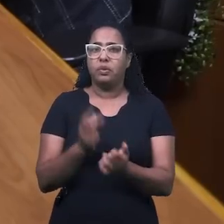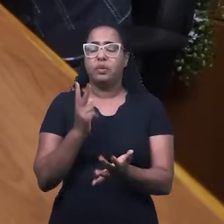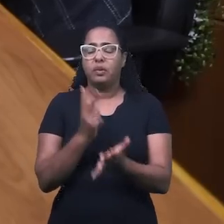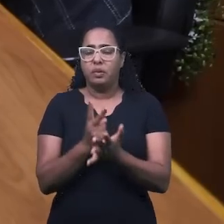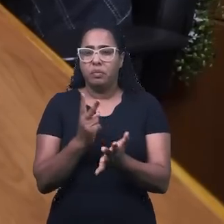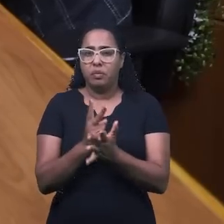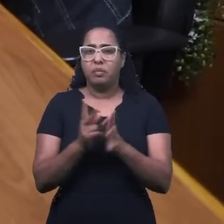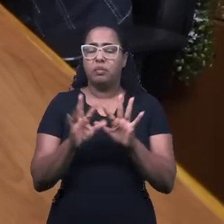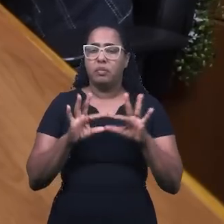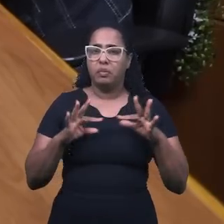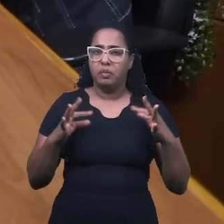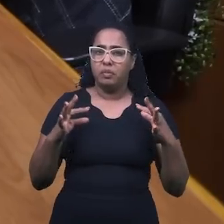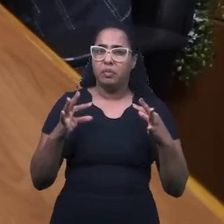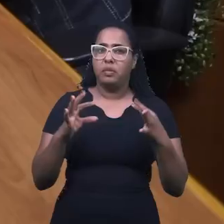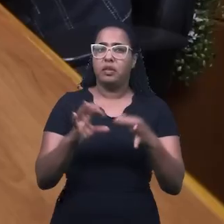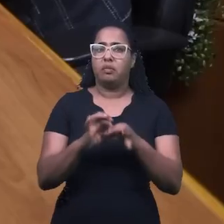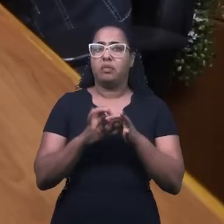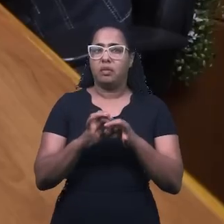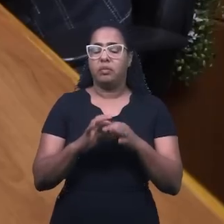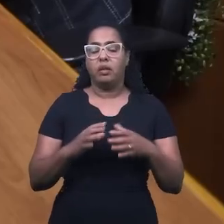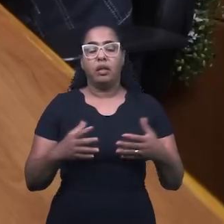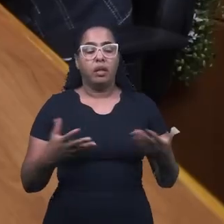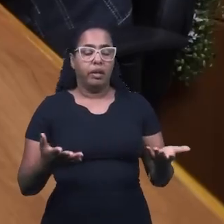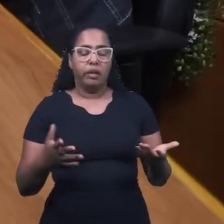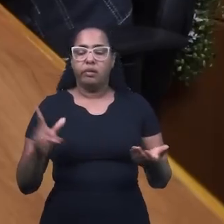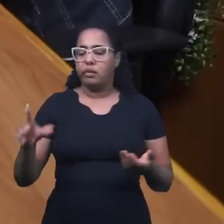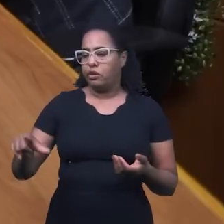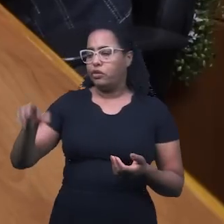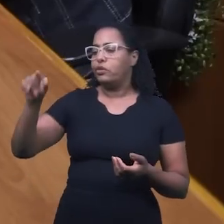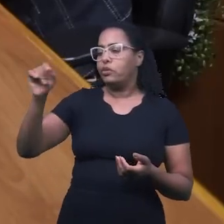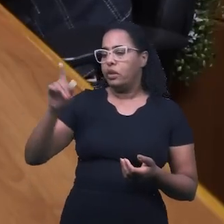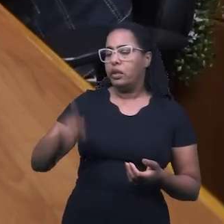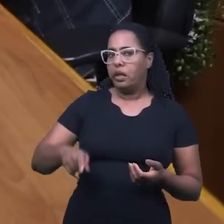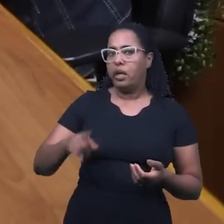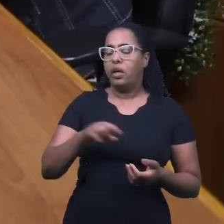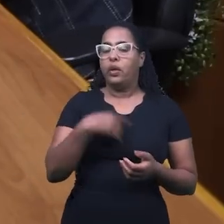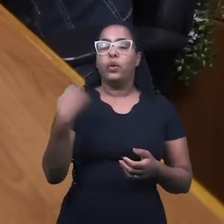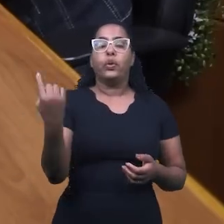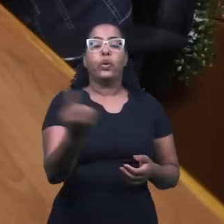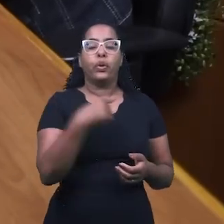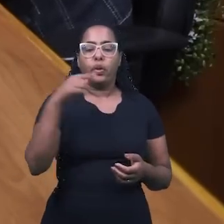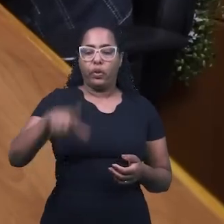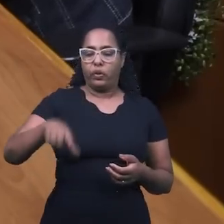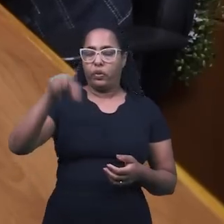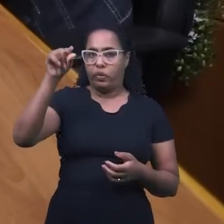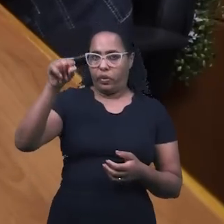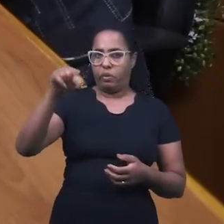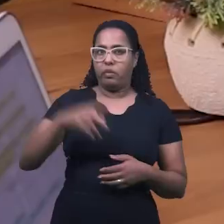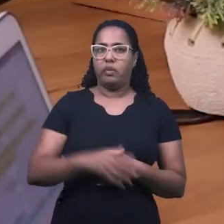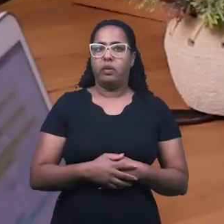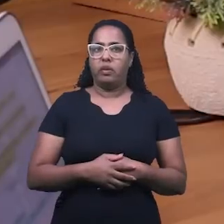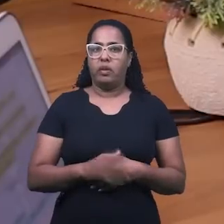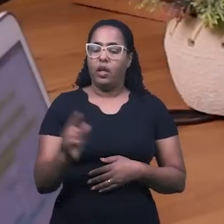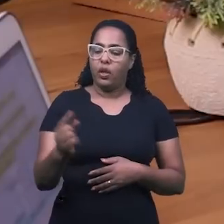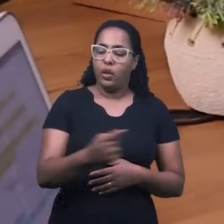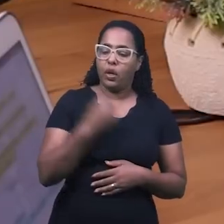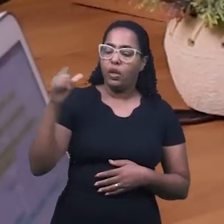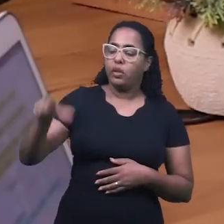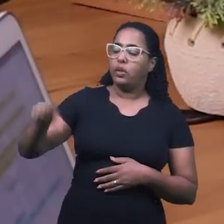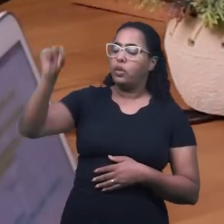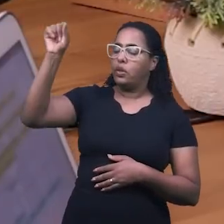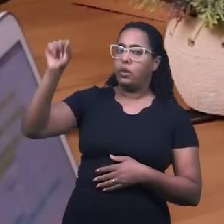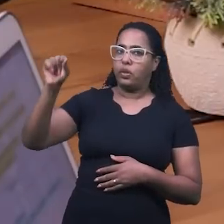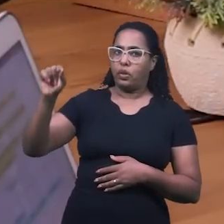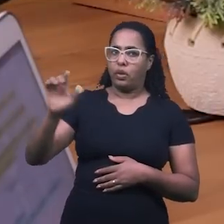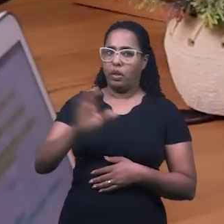né? Sim. Na mesma comunhão, no mesmo corpo. Mas são as escolhas, né, Lucélia? Nós escolhemos.